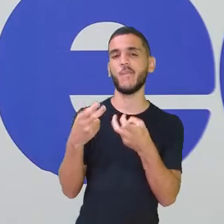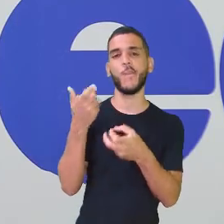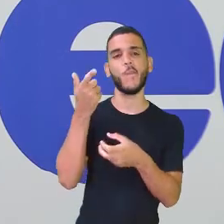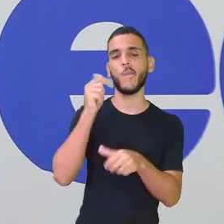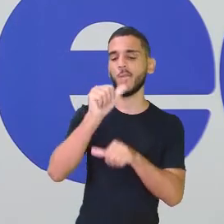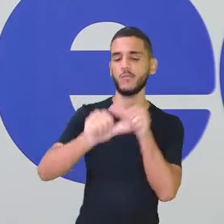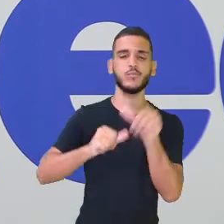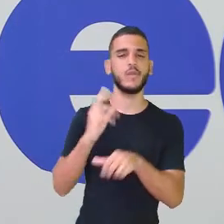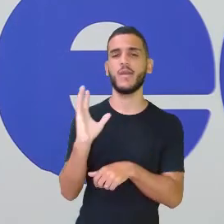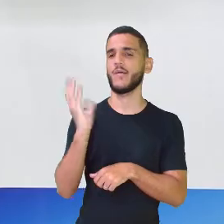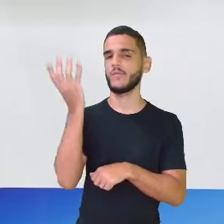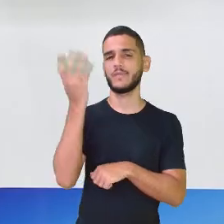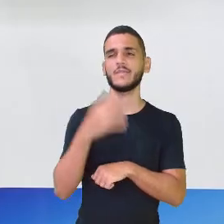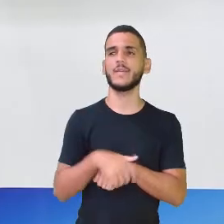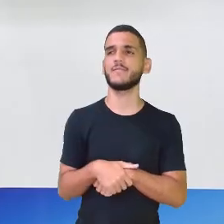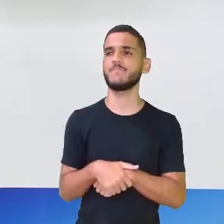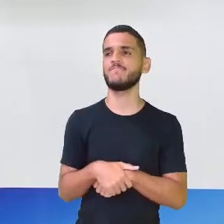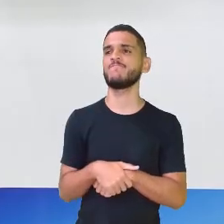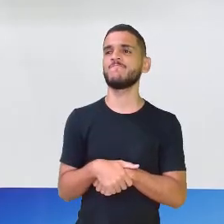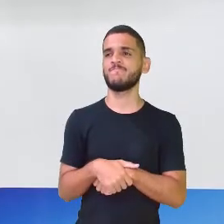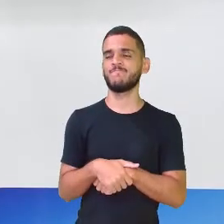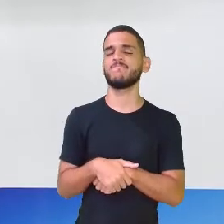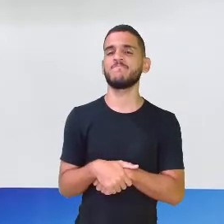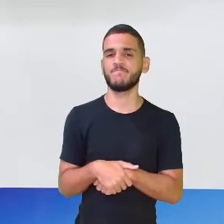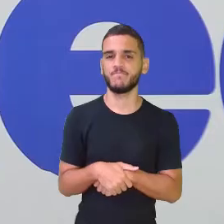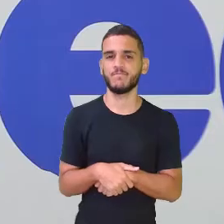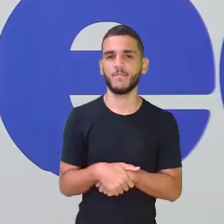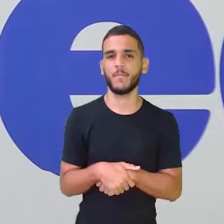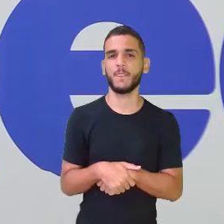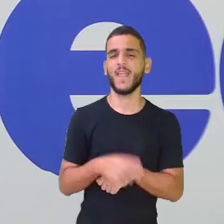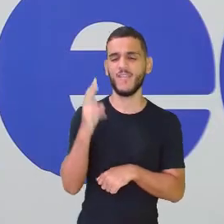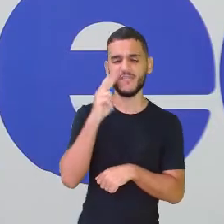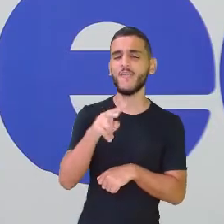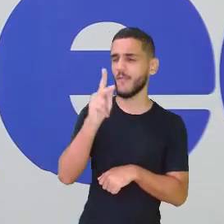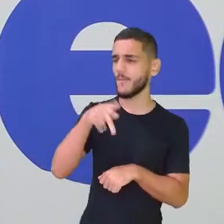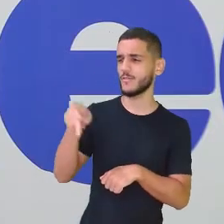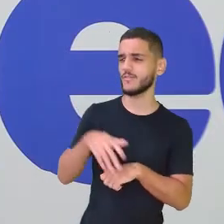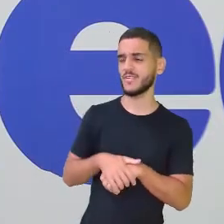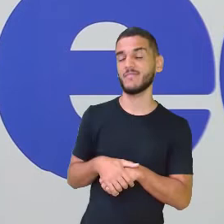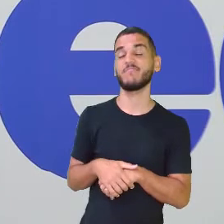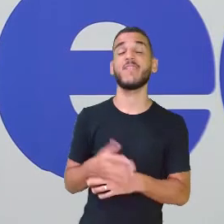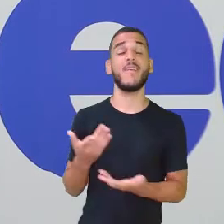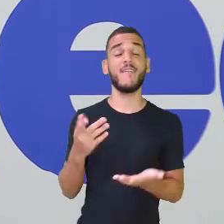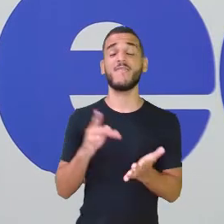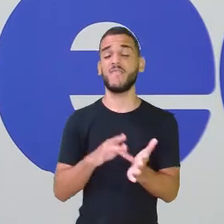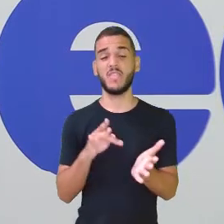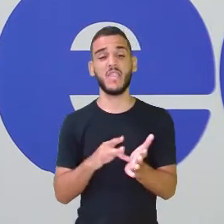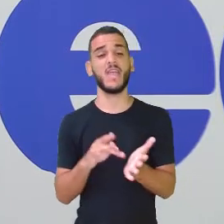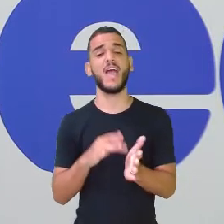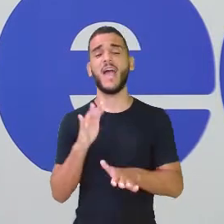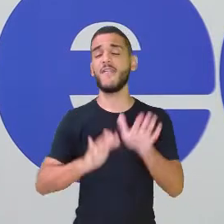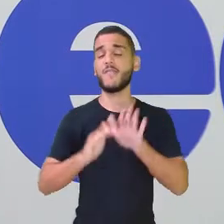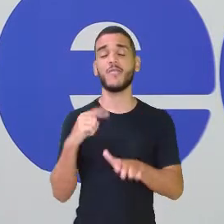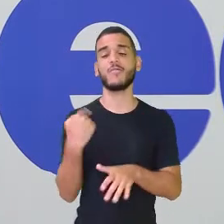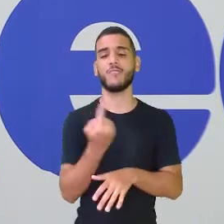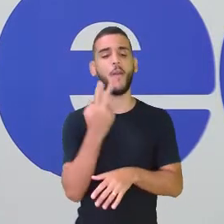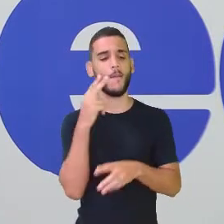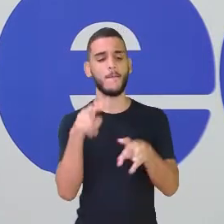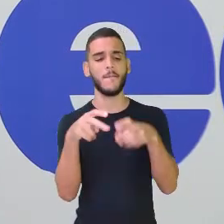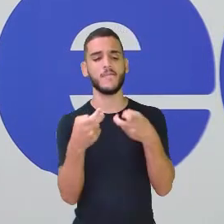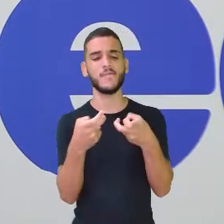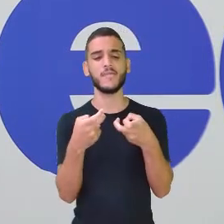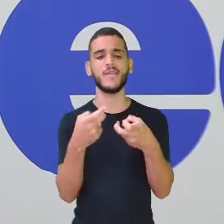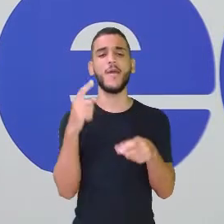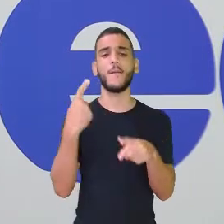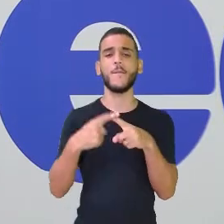essas paisagens, né, sendo modificadas. Engraçado, né? Como às vezes a gente não percebe durante o tempo como essas paisagens